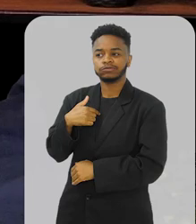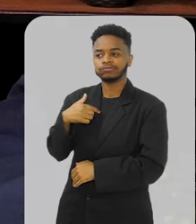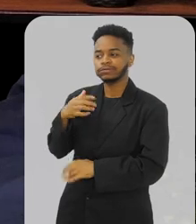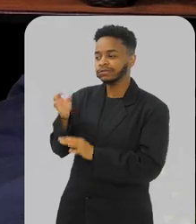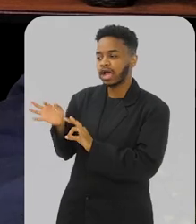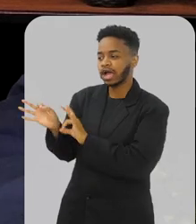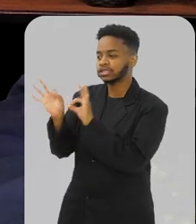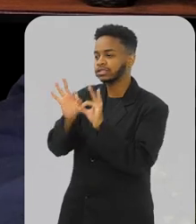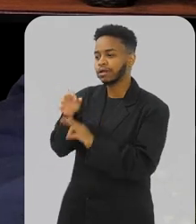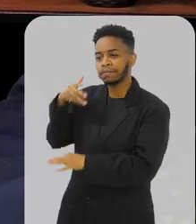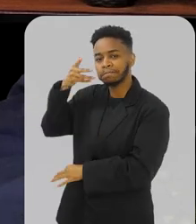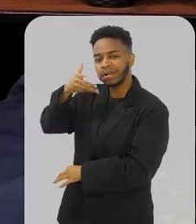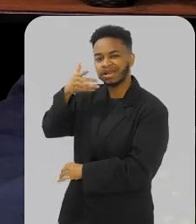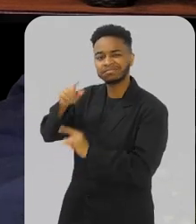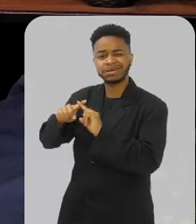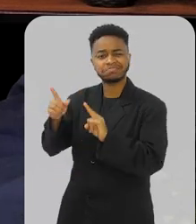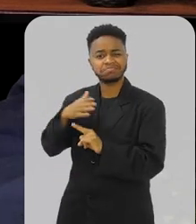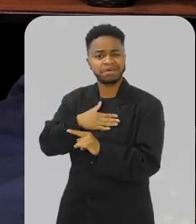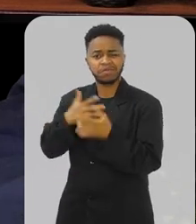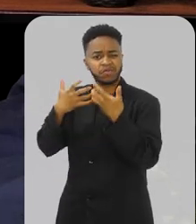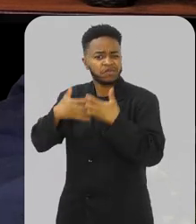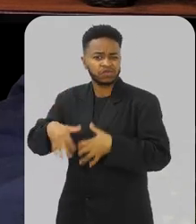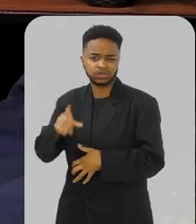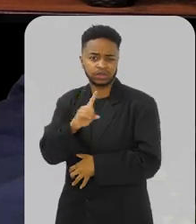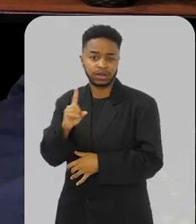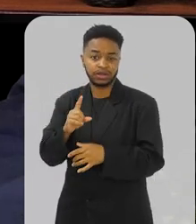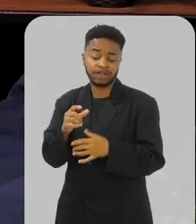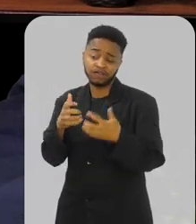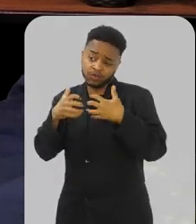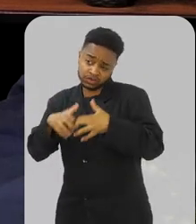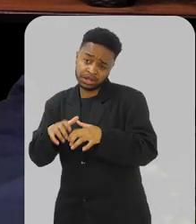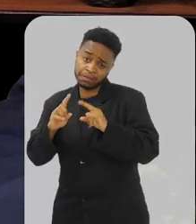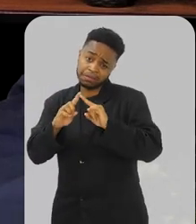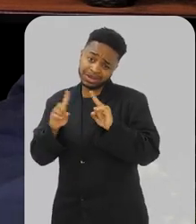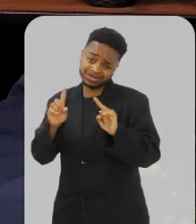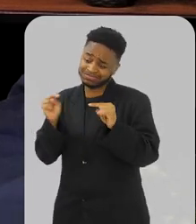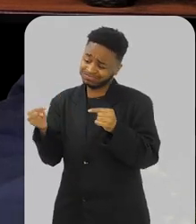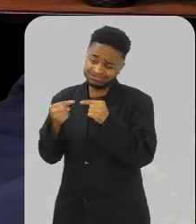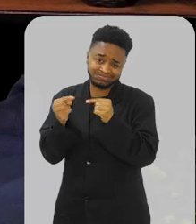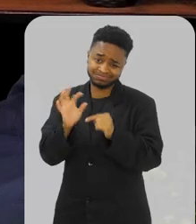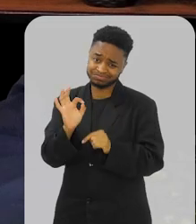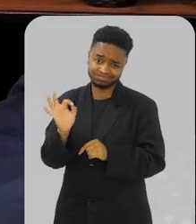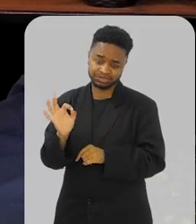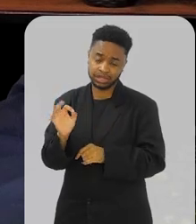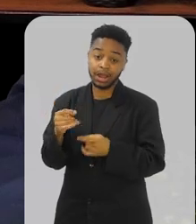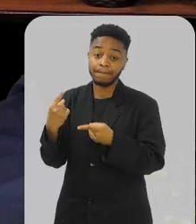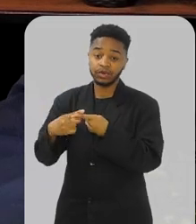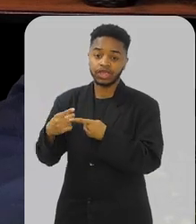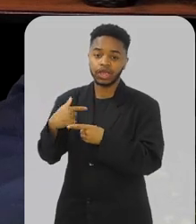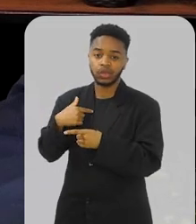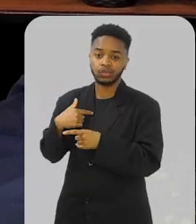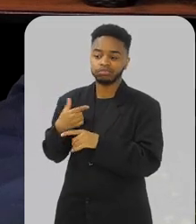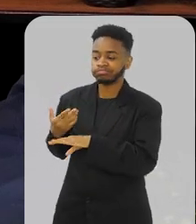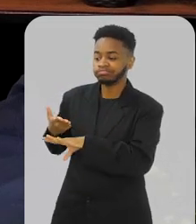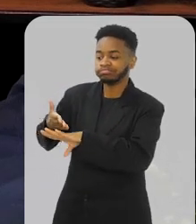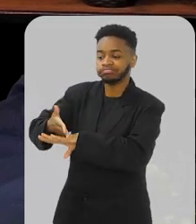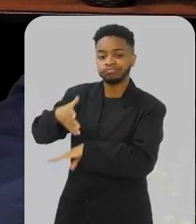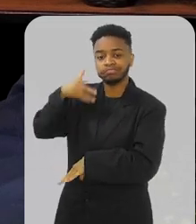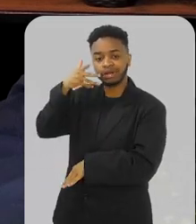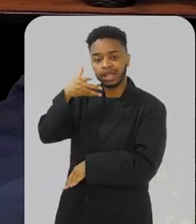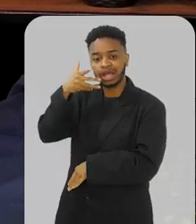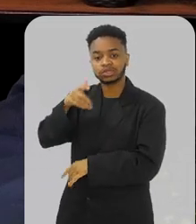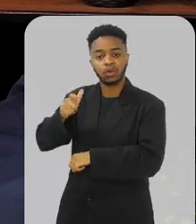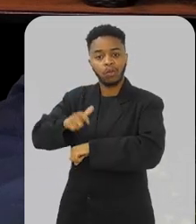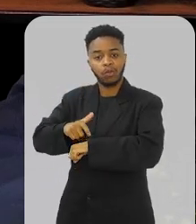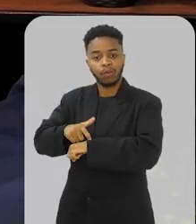aquilo não funcionava comigo. Quer dizer, funcionava, mas não do jeito que eu achava que tinha que funcionar. Porque eu ia para a palestra,